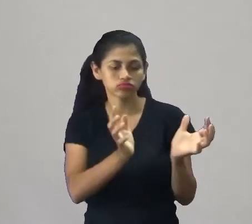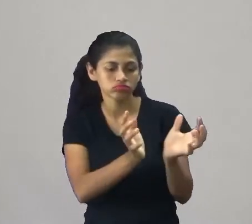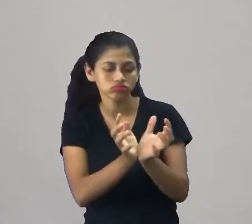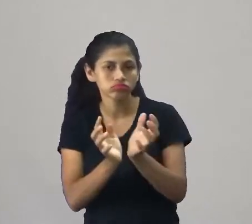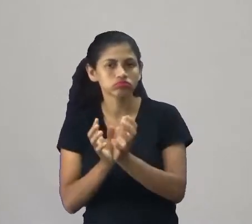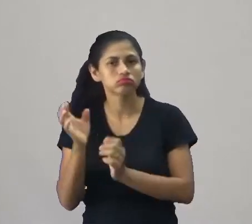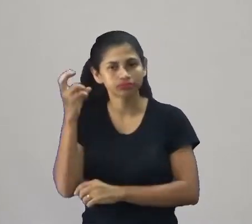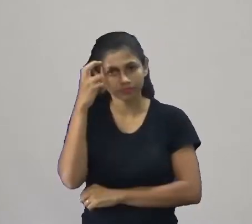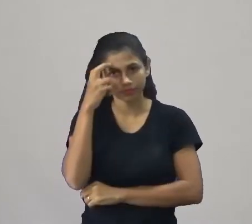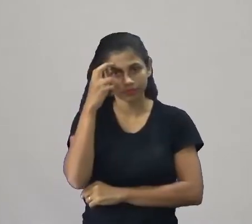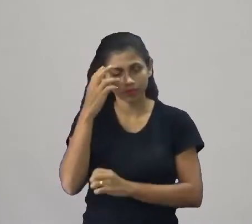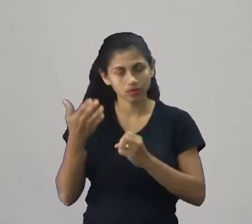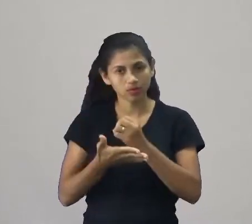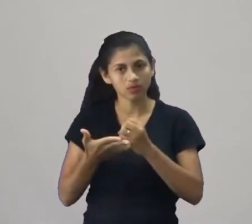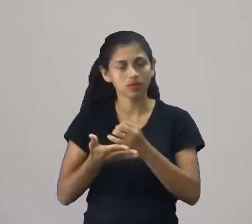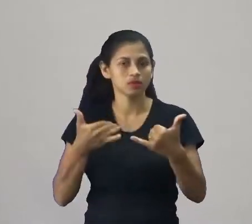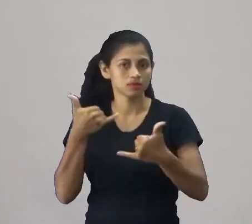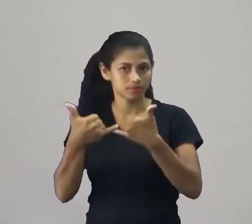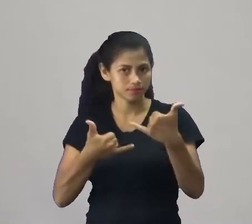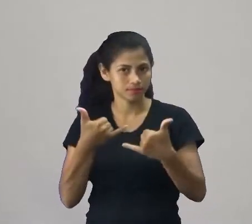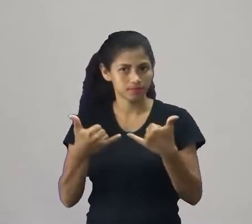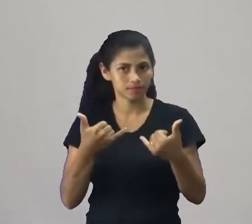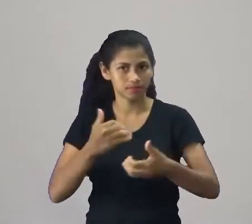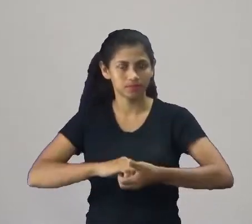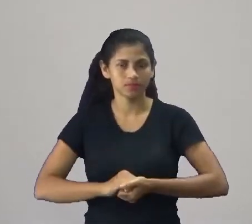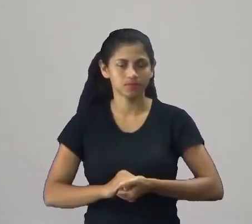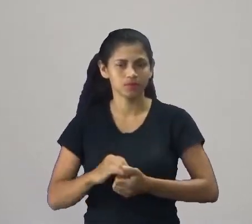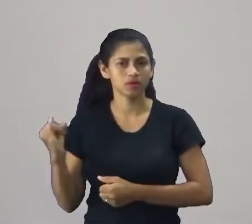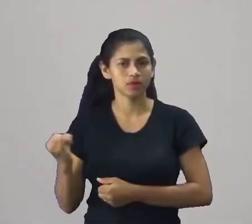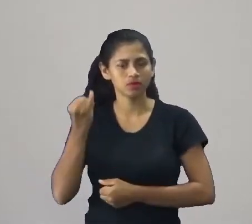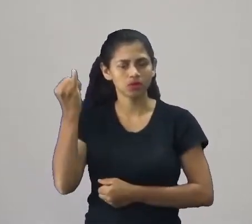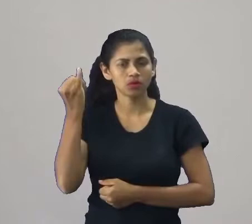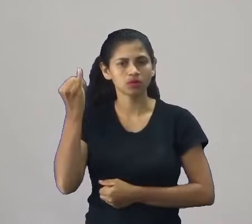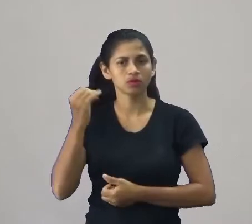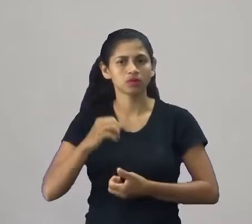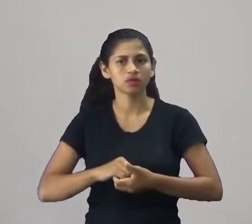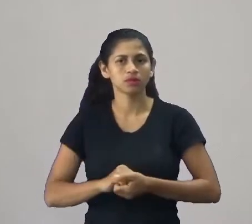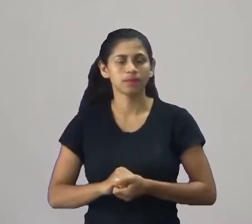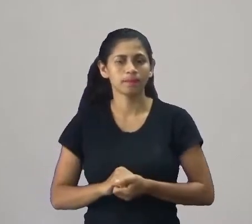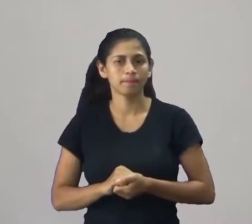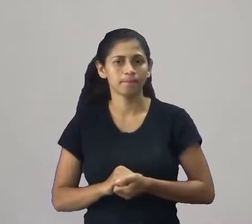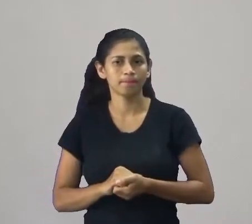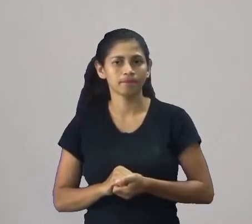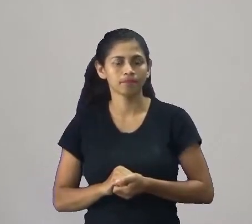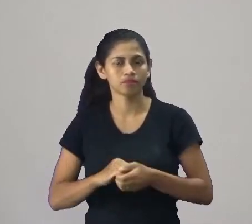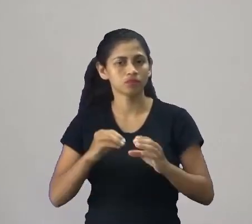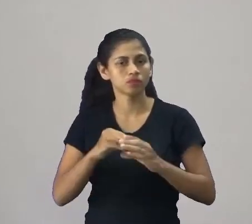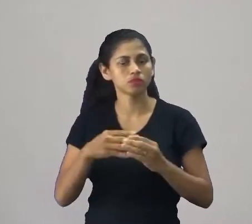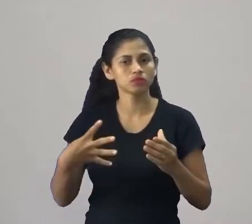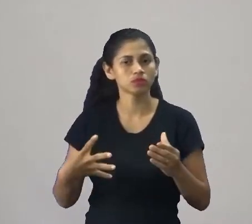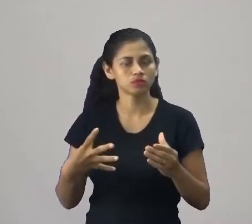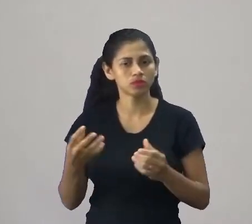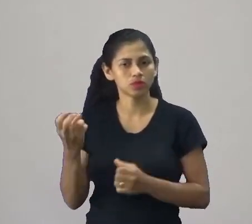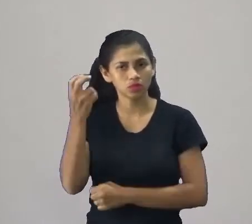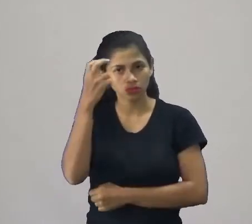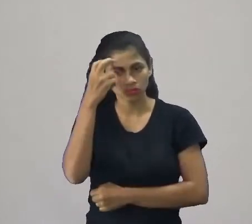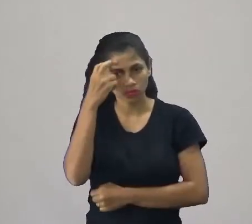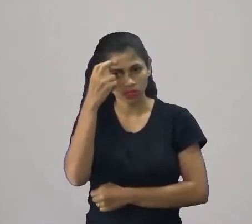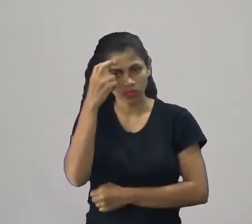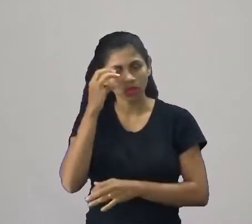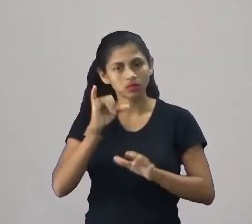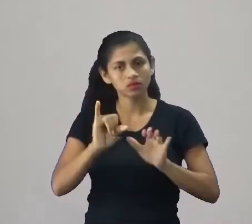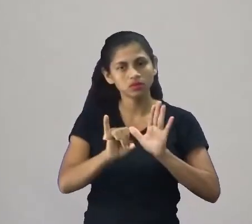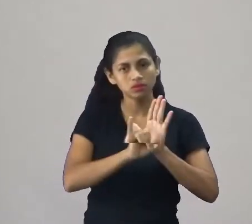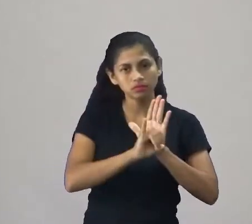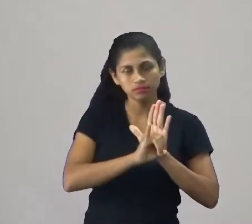base justamente na brincadeira. É importante a gente destacar aqui que no aspecto cultural identitário,